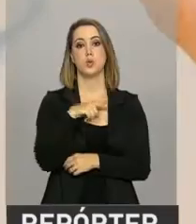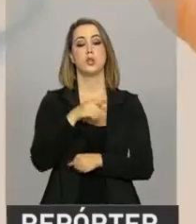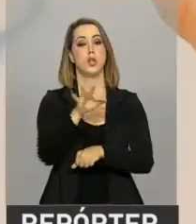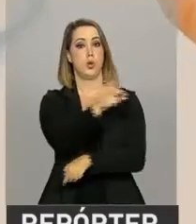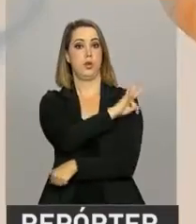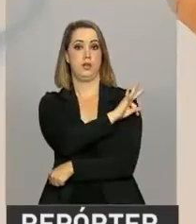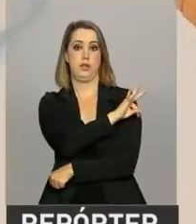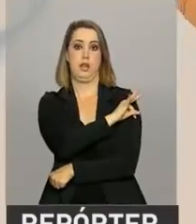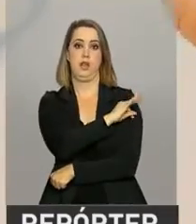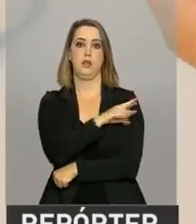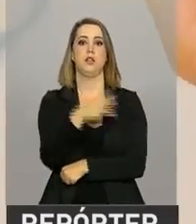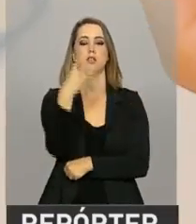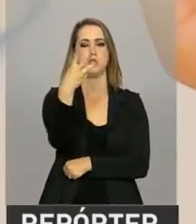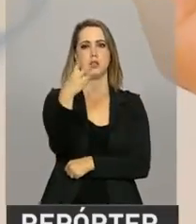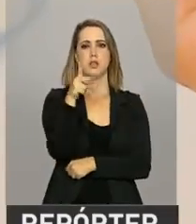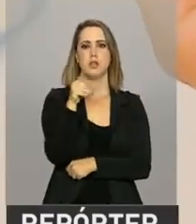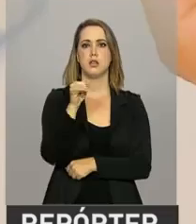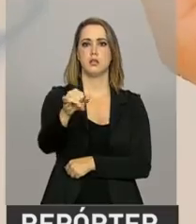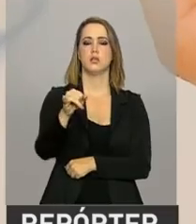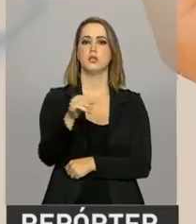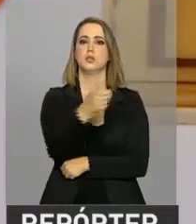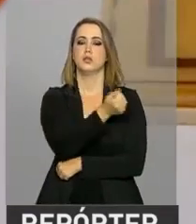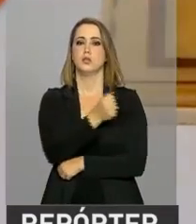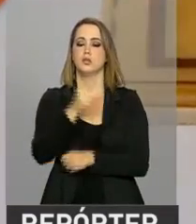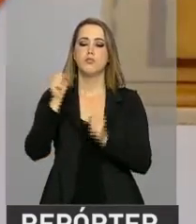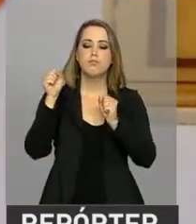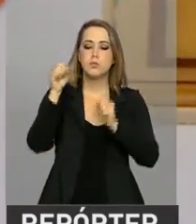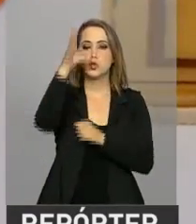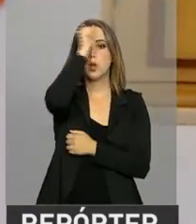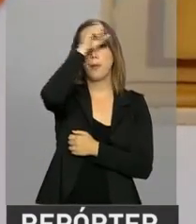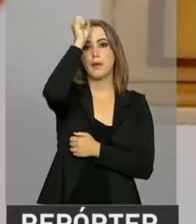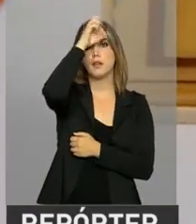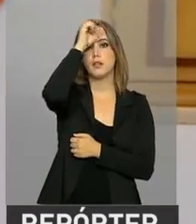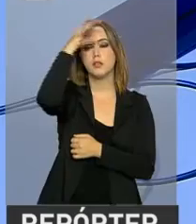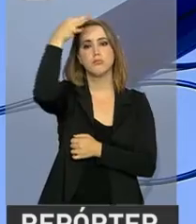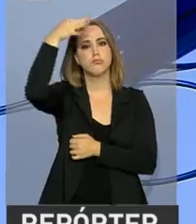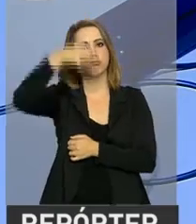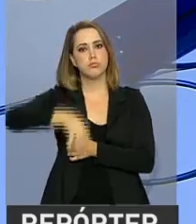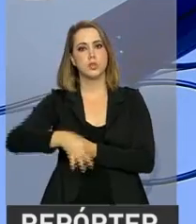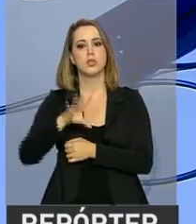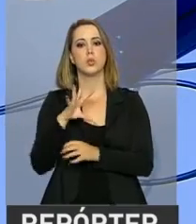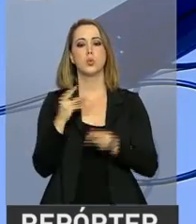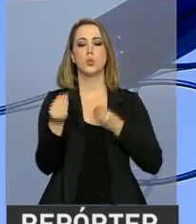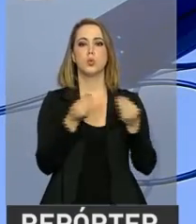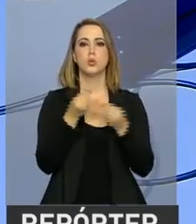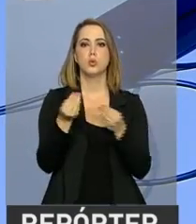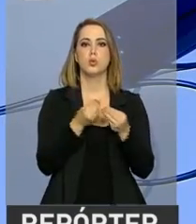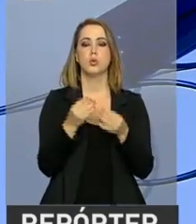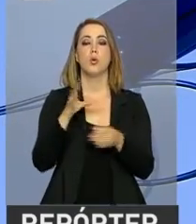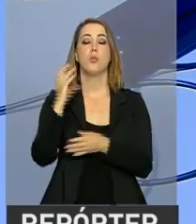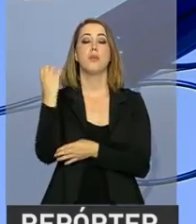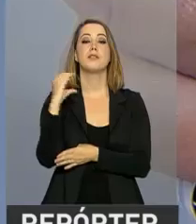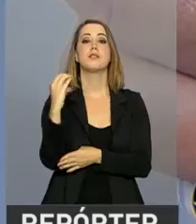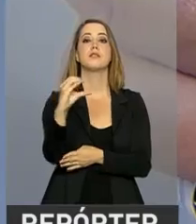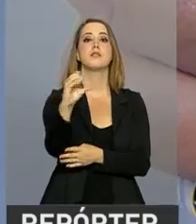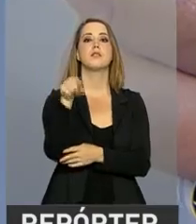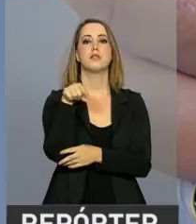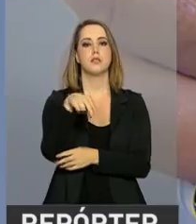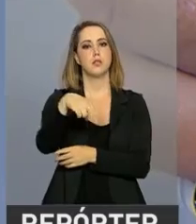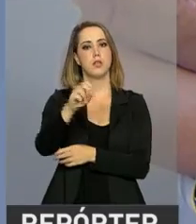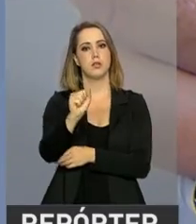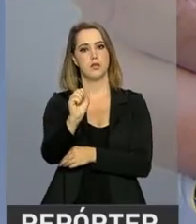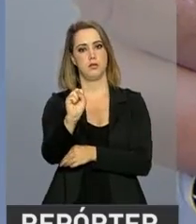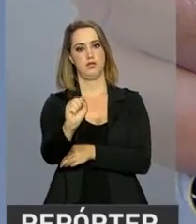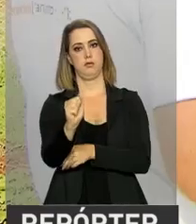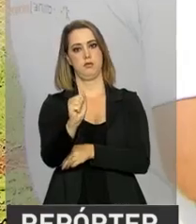passou três dias em sala de aula aprendendo na teoria os métodos científicos utilizados pela agência